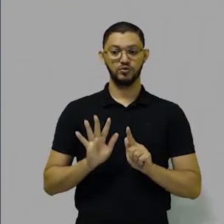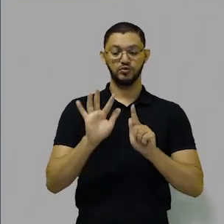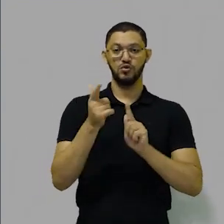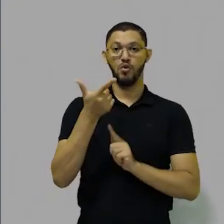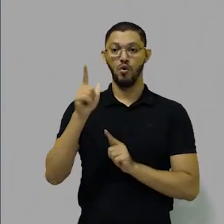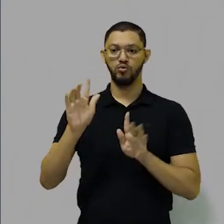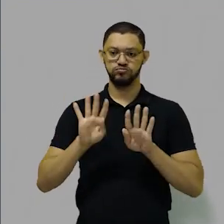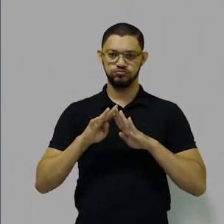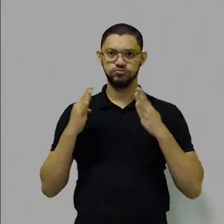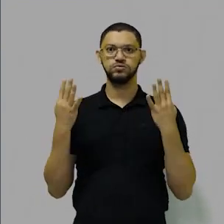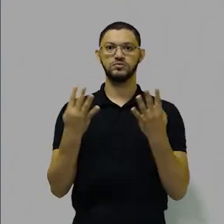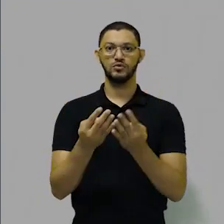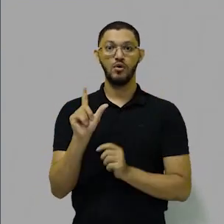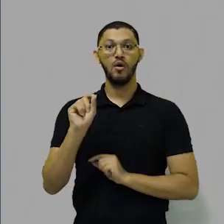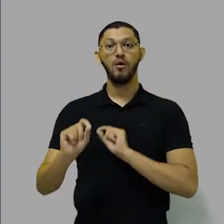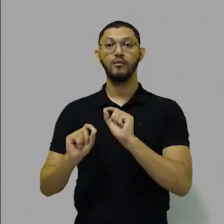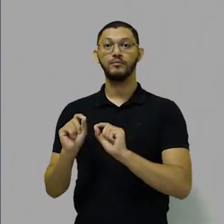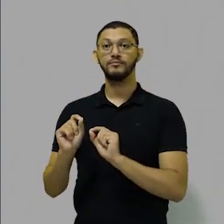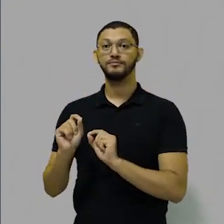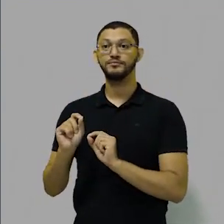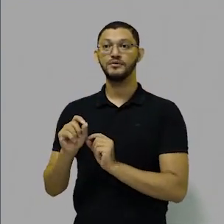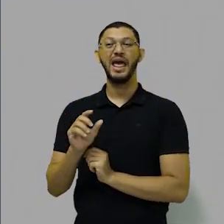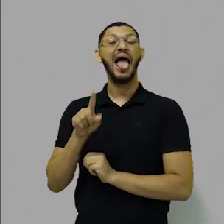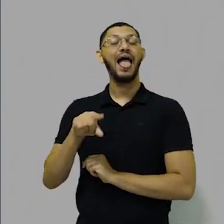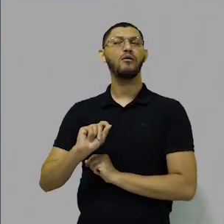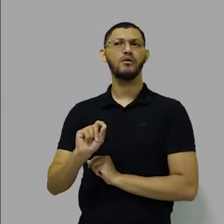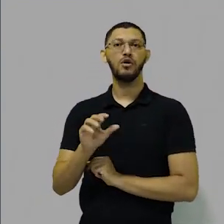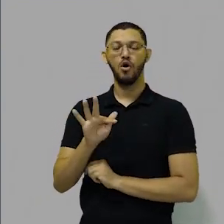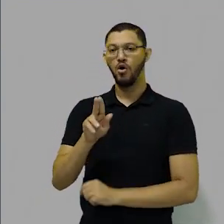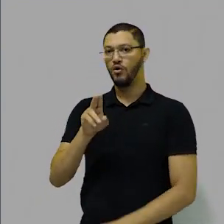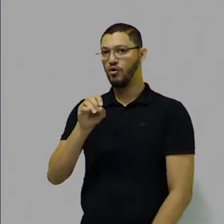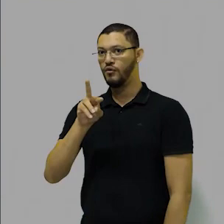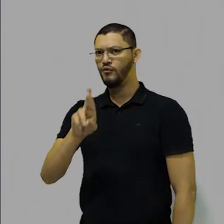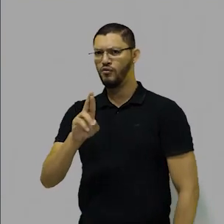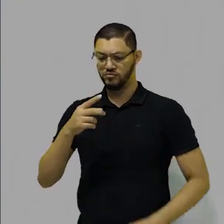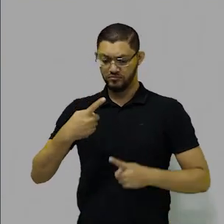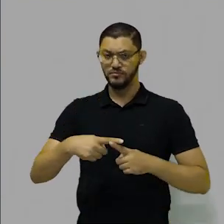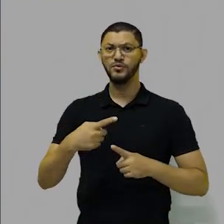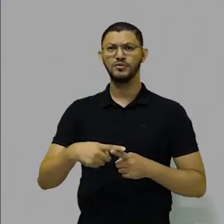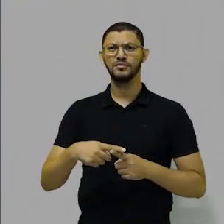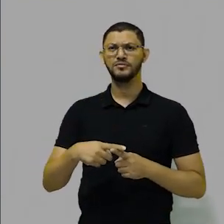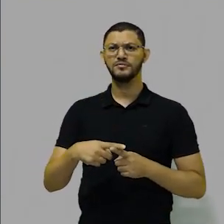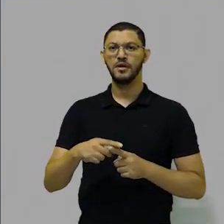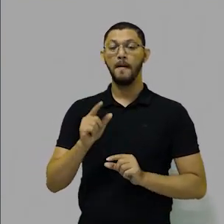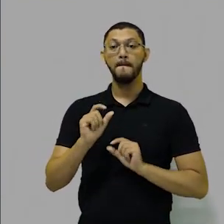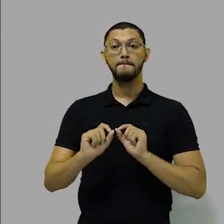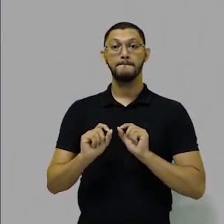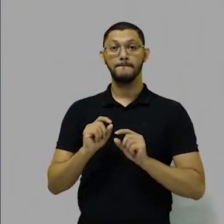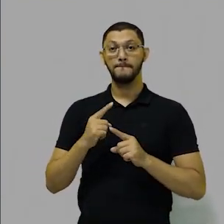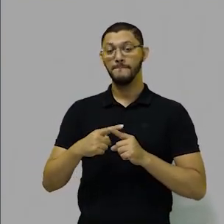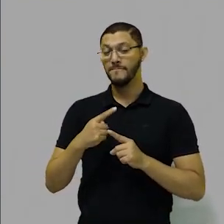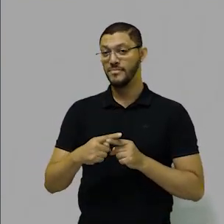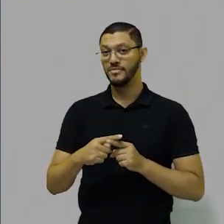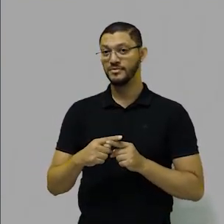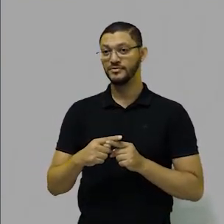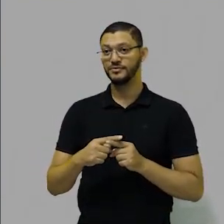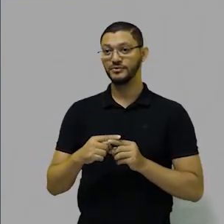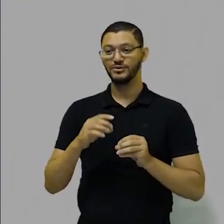outro elemento, o outro elemento geralmente é o flúor. Por quê? Porque o flúor é um elemento